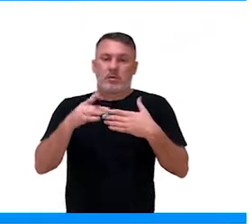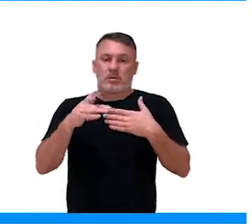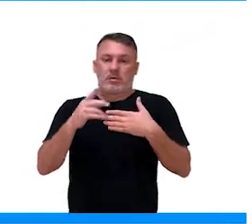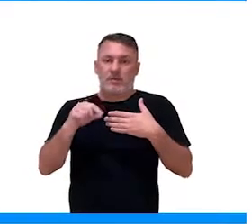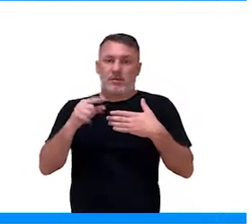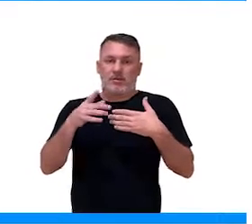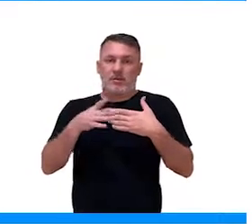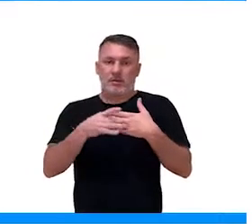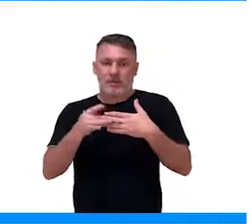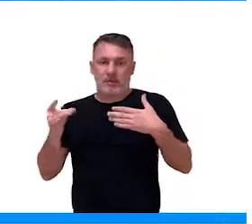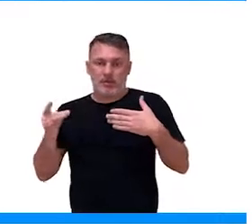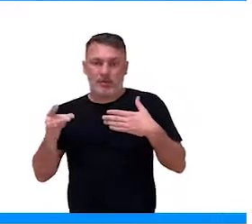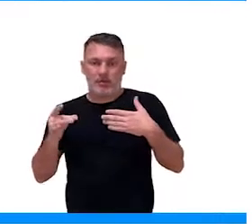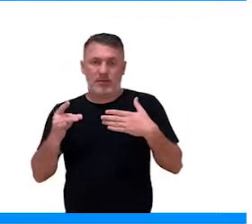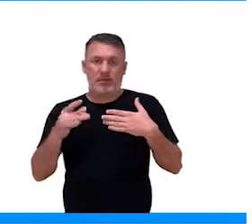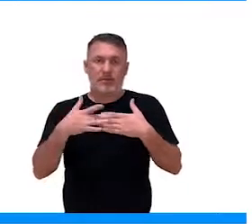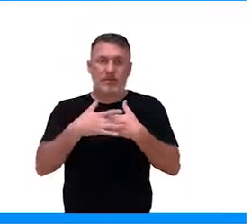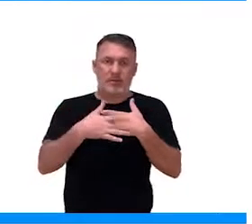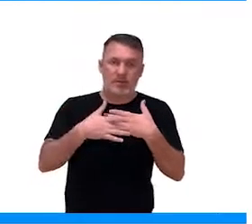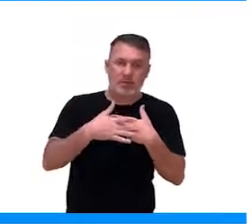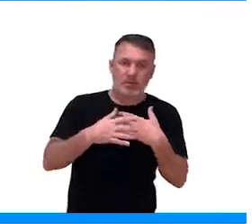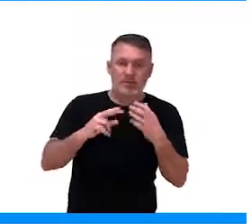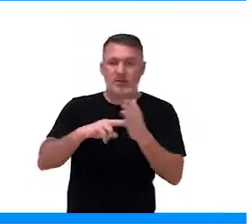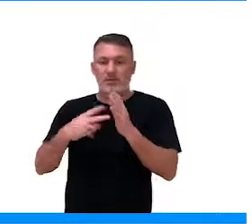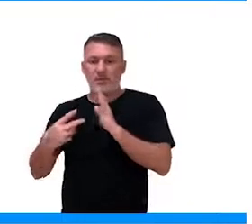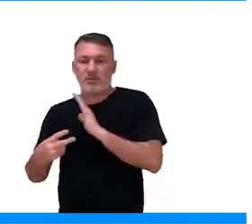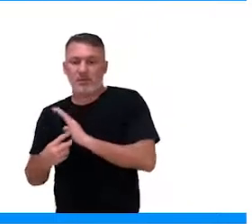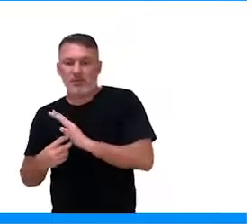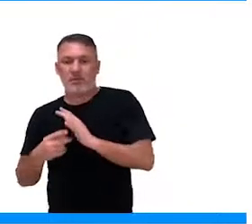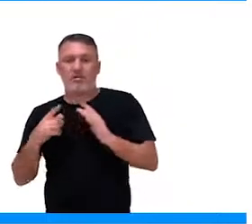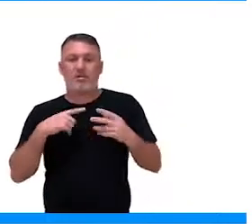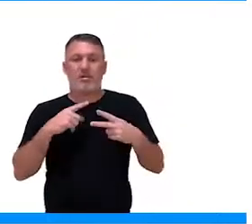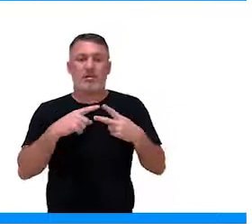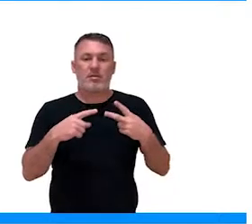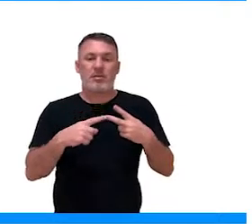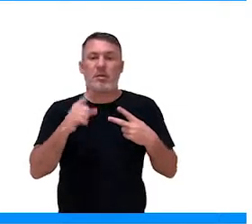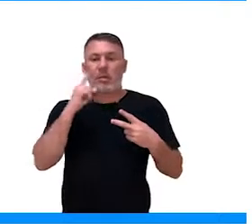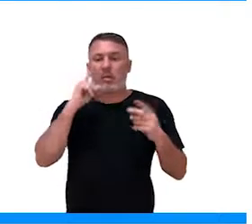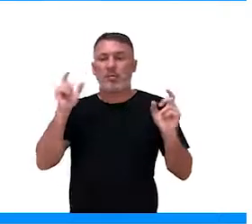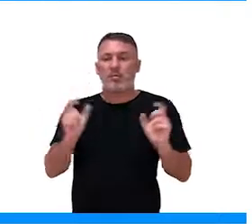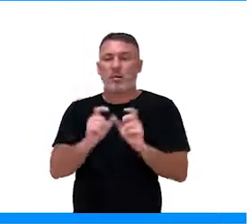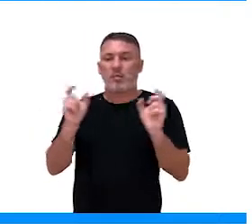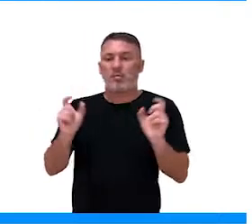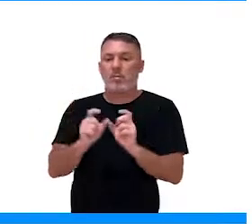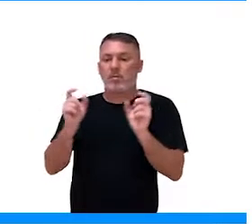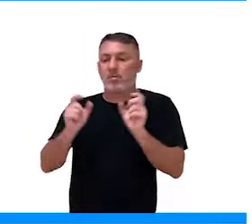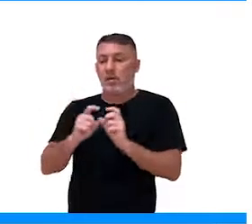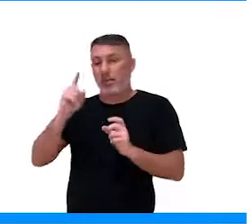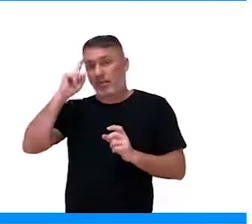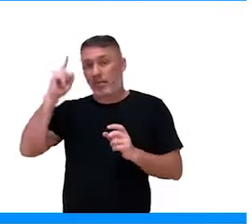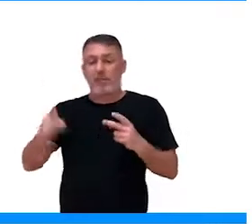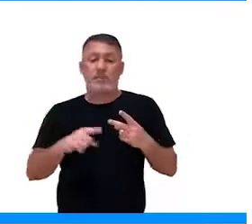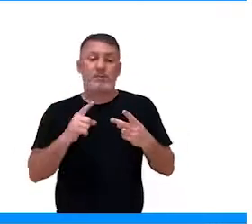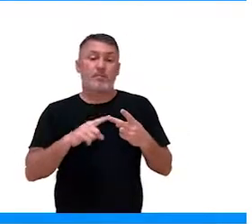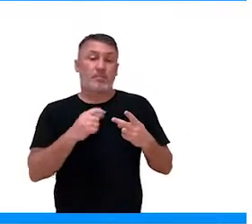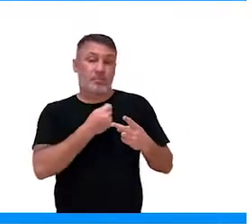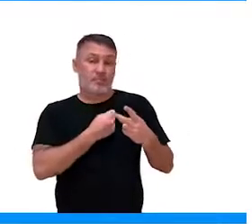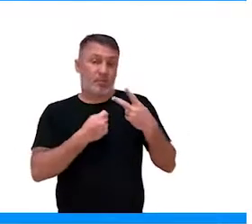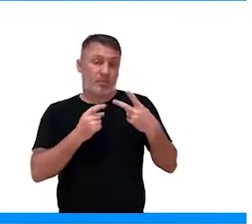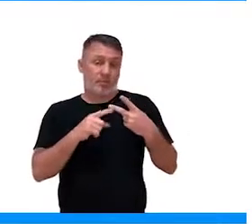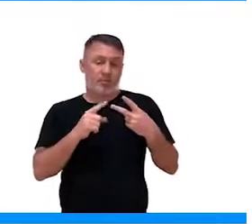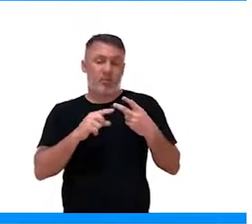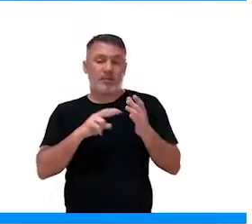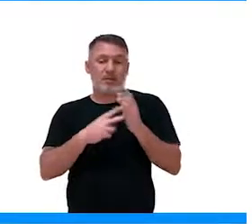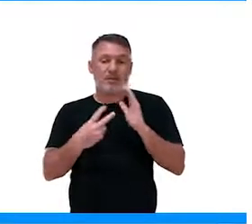O significante é o suporte para uma ideia, isso é, a sequência de sons que se combinam para formar palavras. E o significado